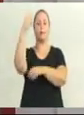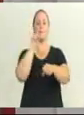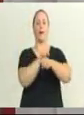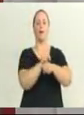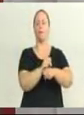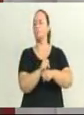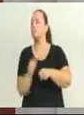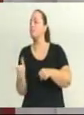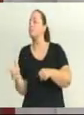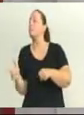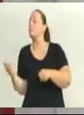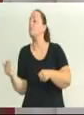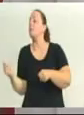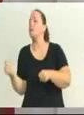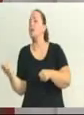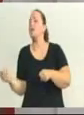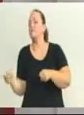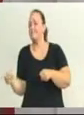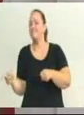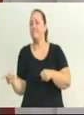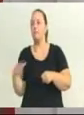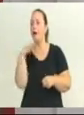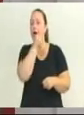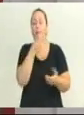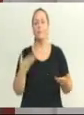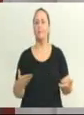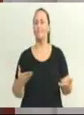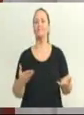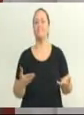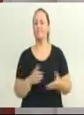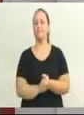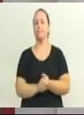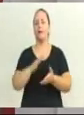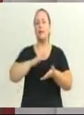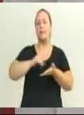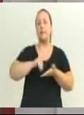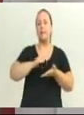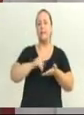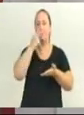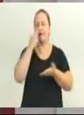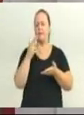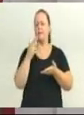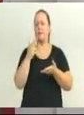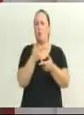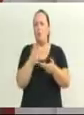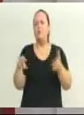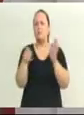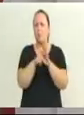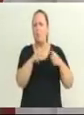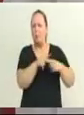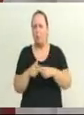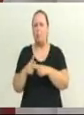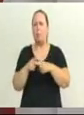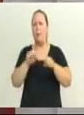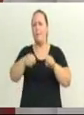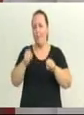como fazer nada, porque a plaquinha tá levantada. Eles tiram a rabeta pra poder empinar e também pra poder esconder a